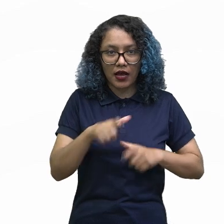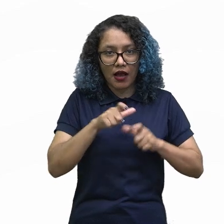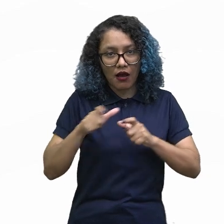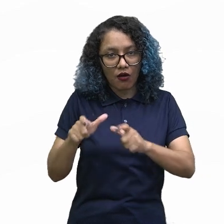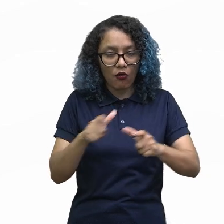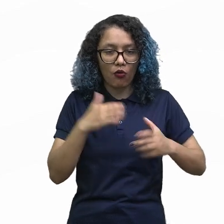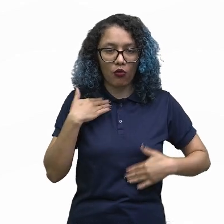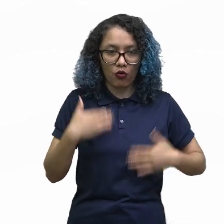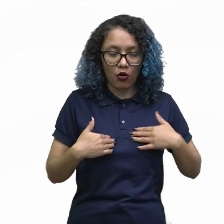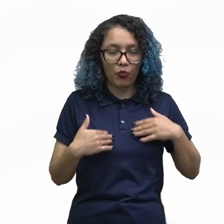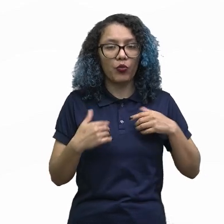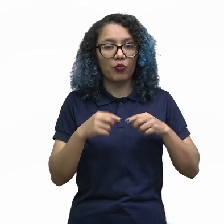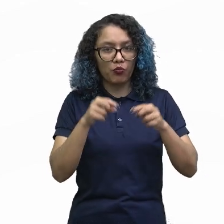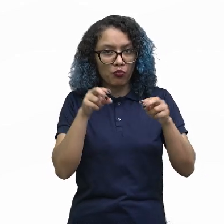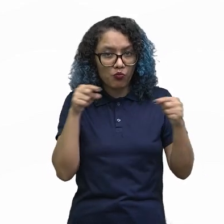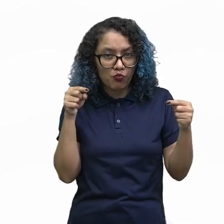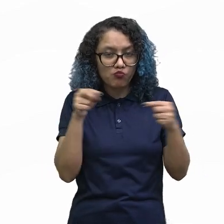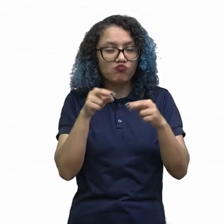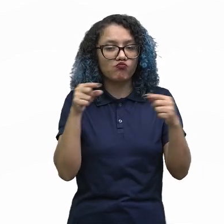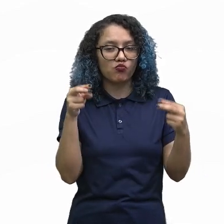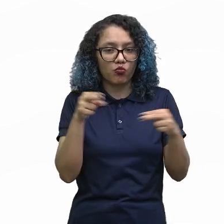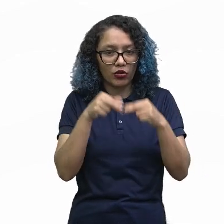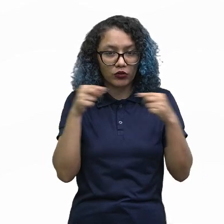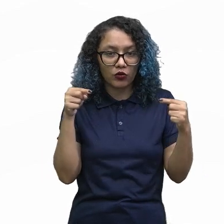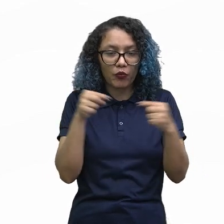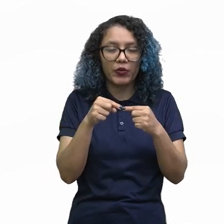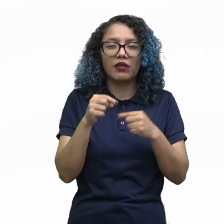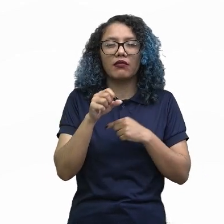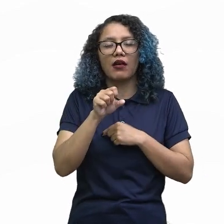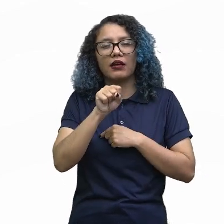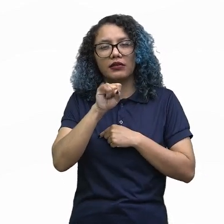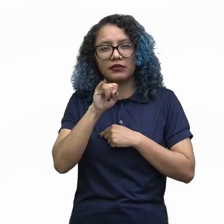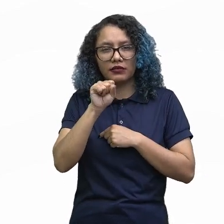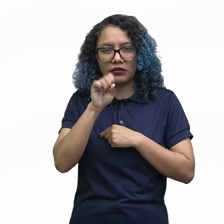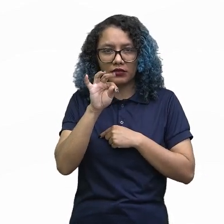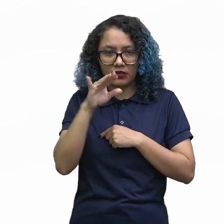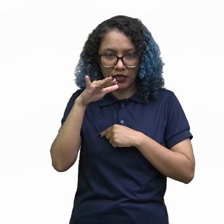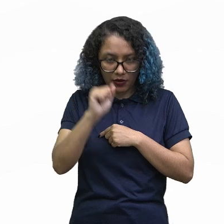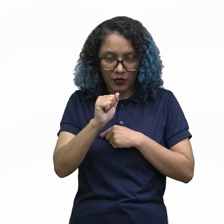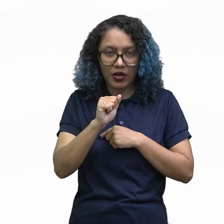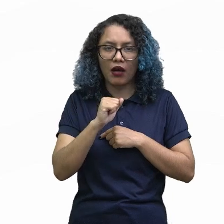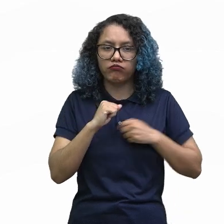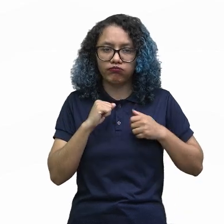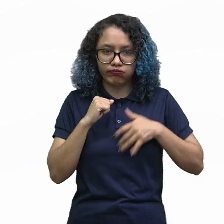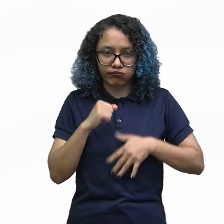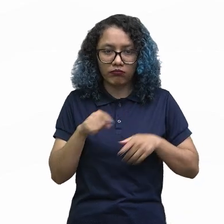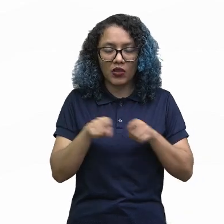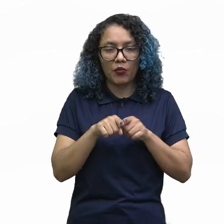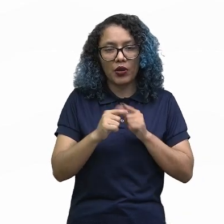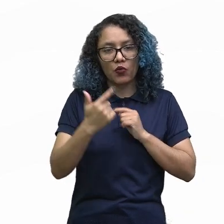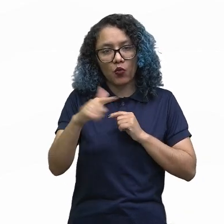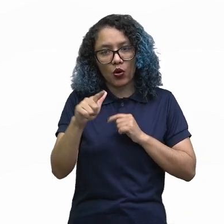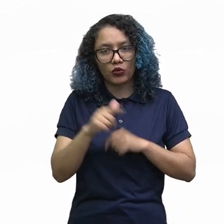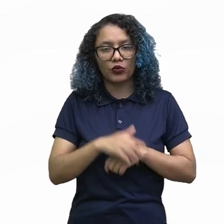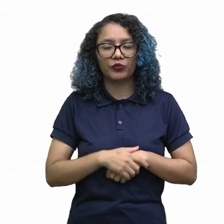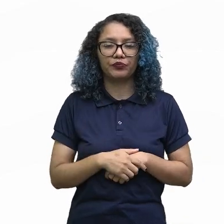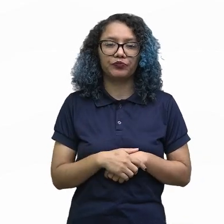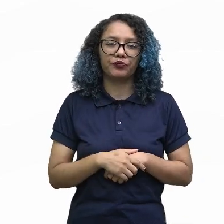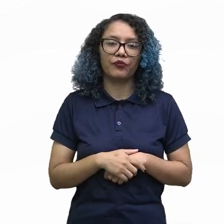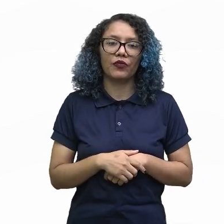circulação. Nós vamos relembrar também o sistema nervoso aí na próxima imagem. E ele está relacionado com